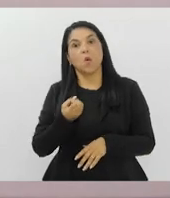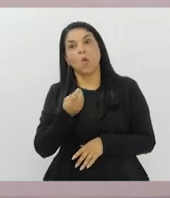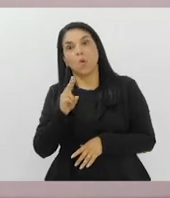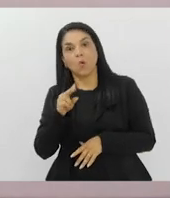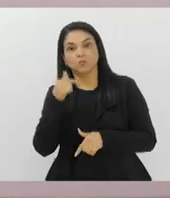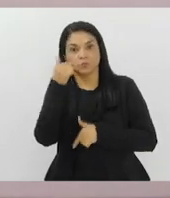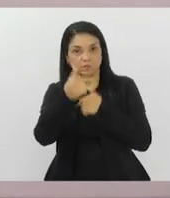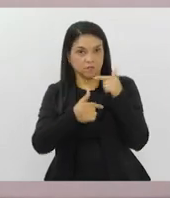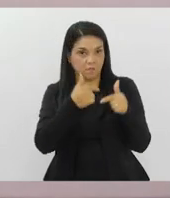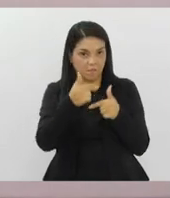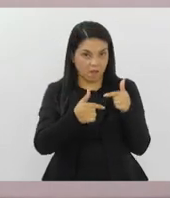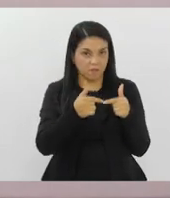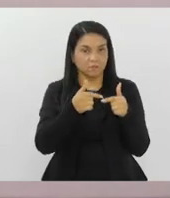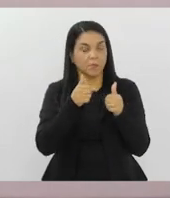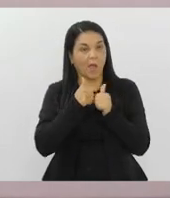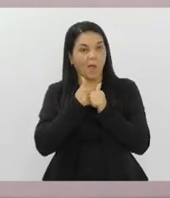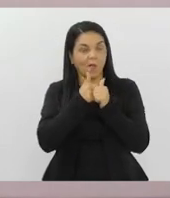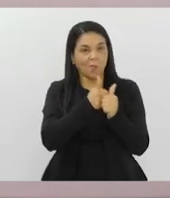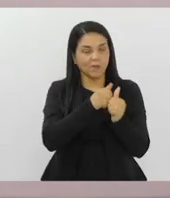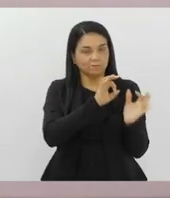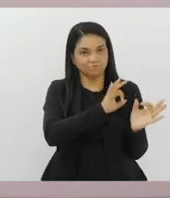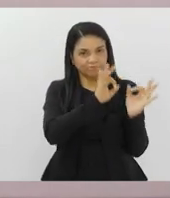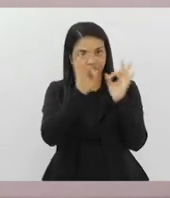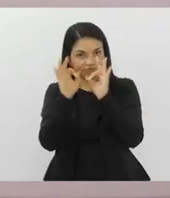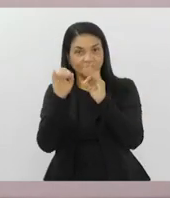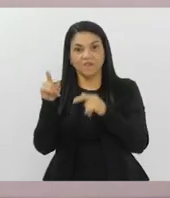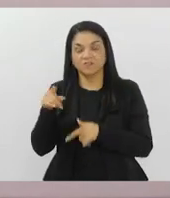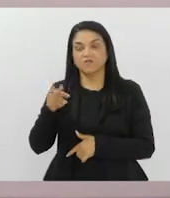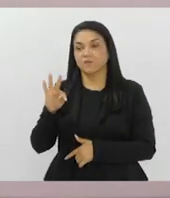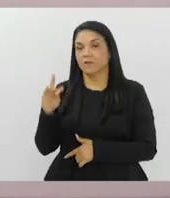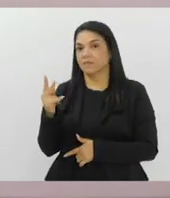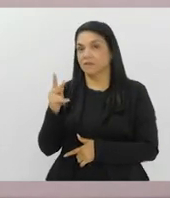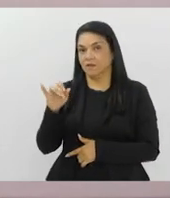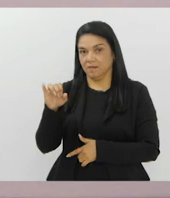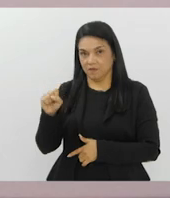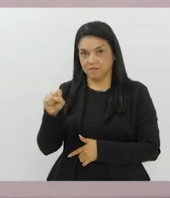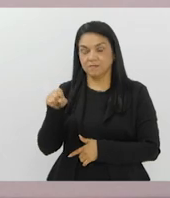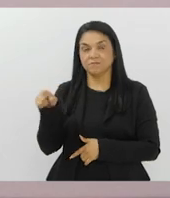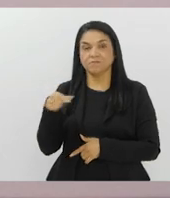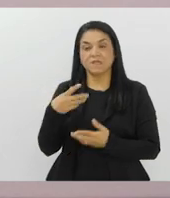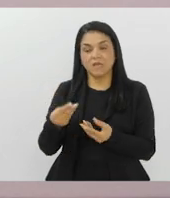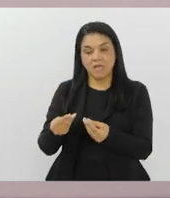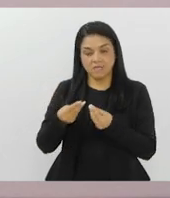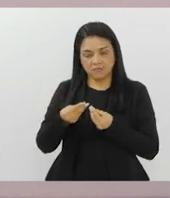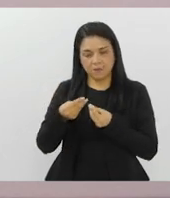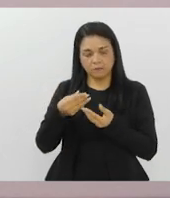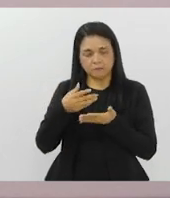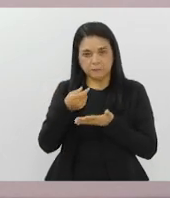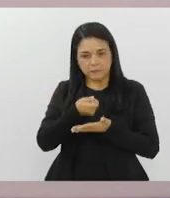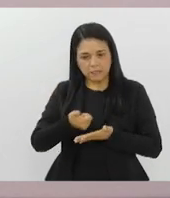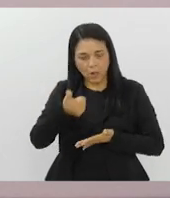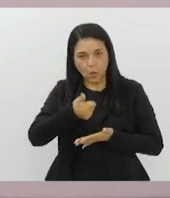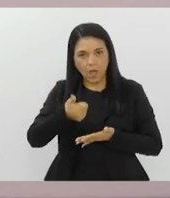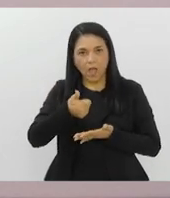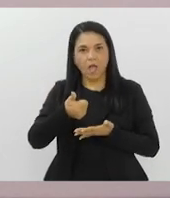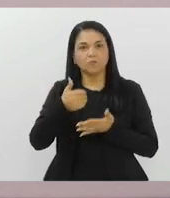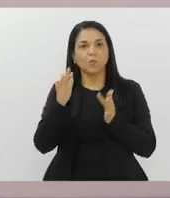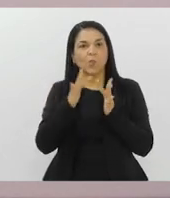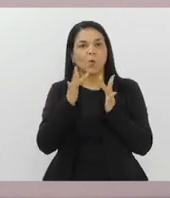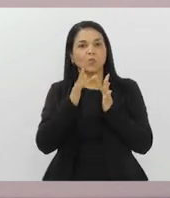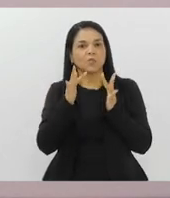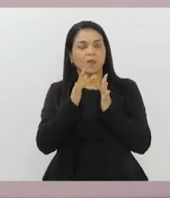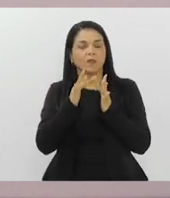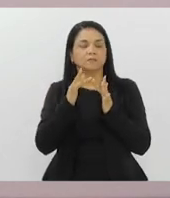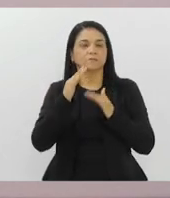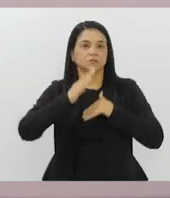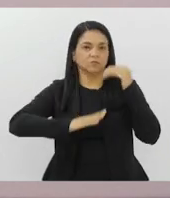trabalho, porque a gente viu aqui a Thaís Ferreira recebendo ali o contato das profissionais do Hospital dos